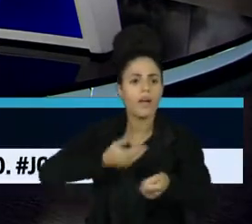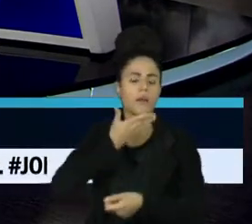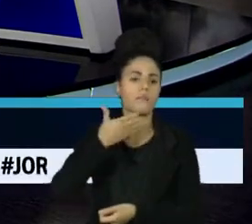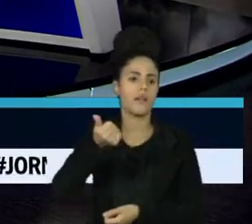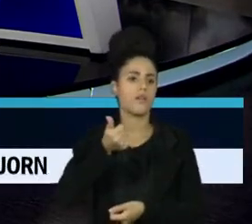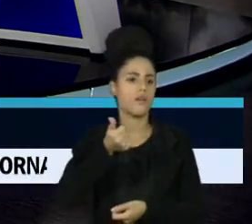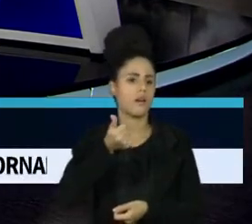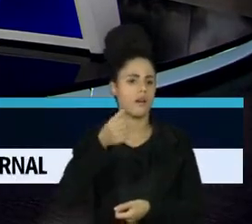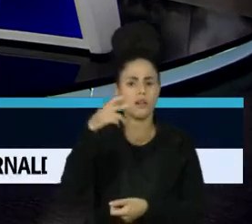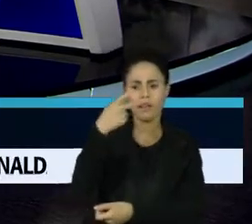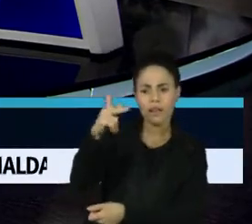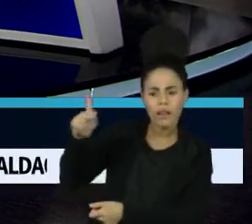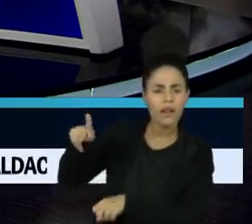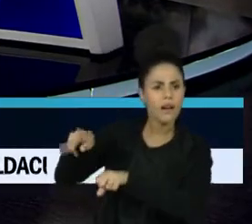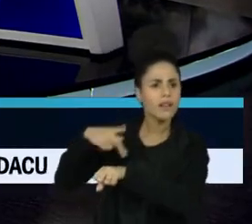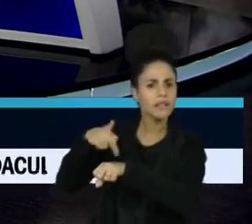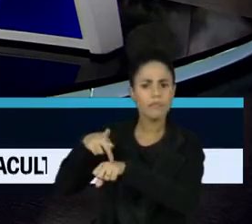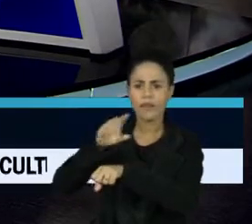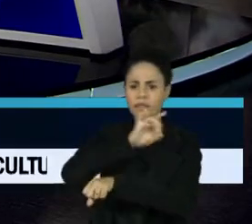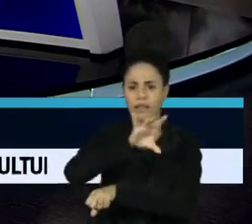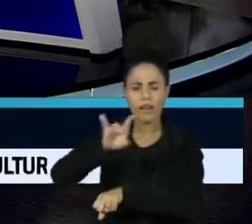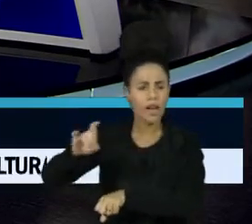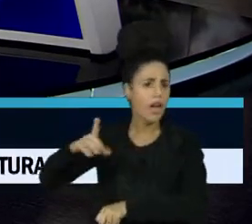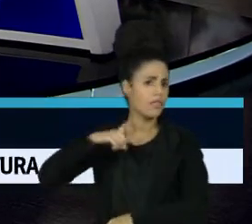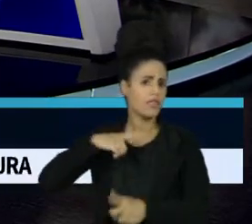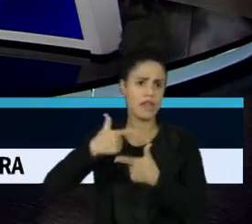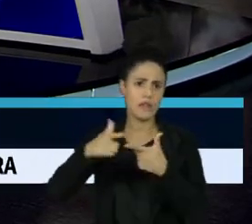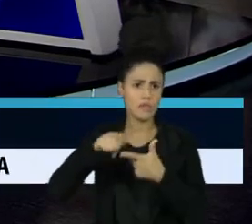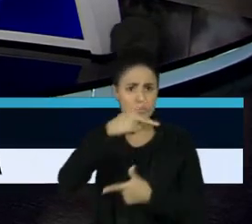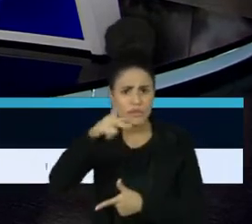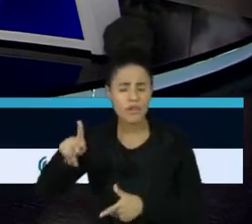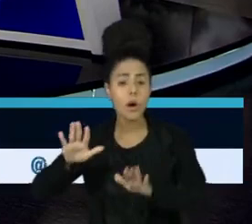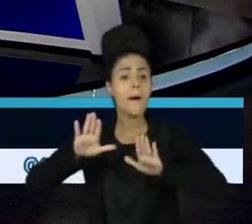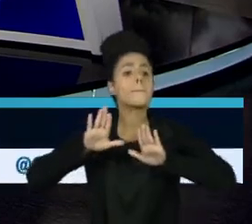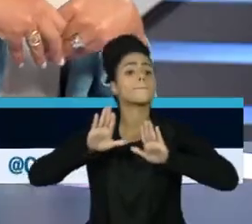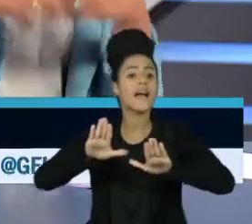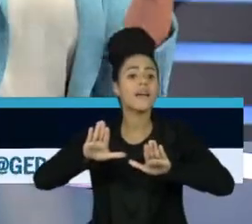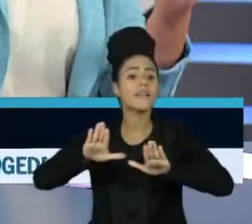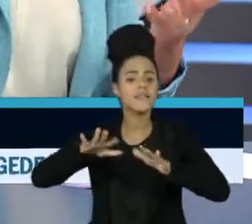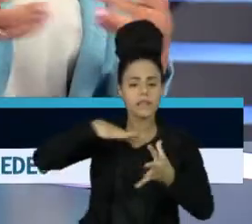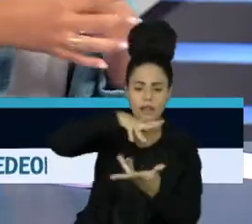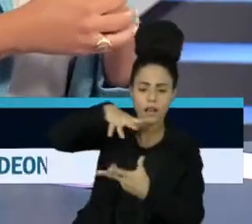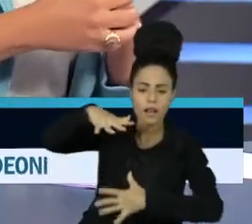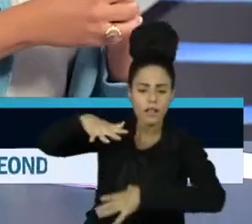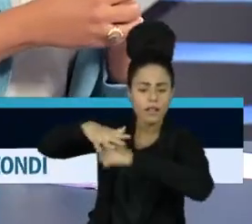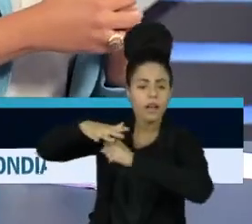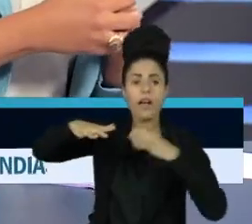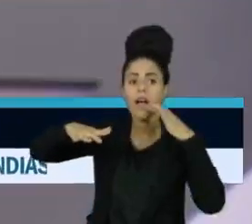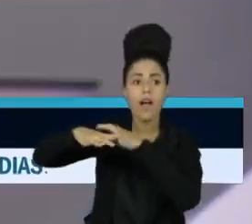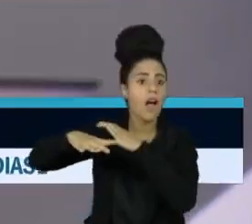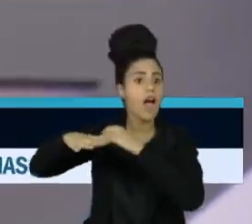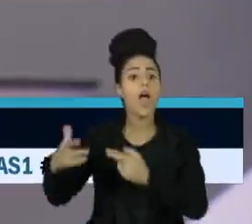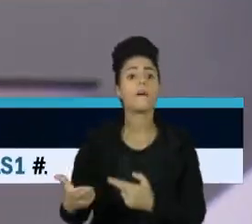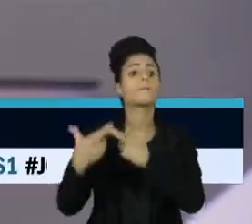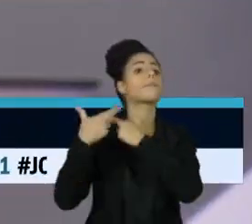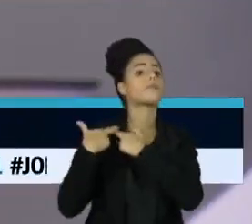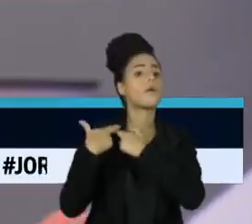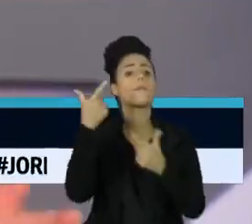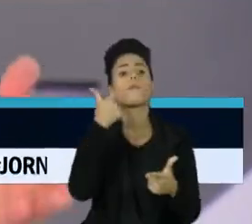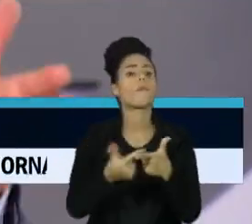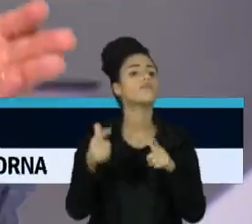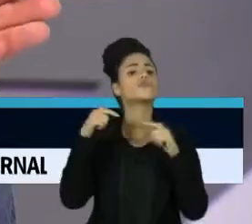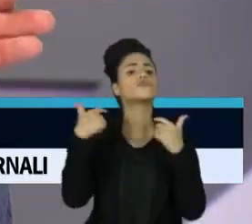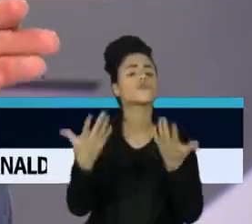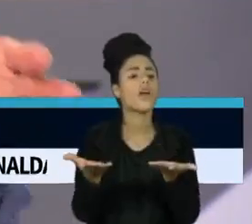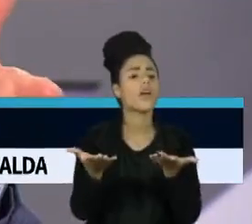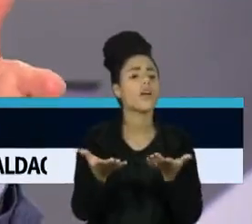cadastrais tem o seu próprio comer mas esse me parece um em comum deveria haver um consenso uma urgência né que tá no acordo